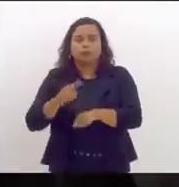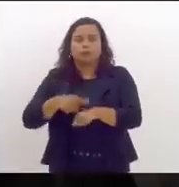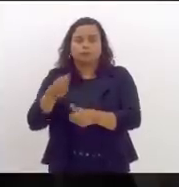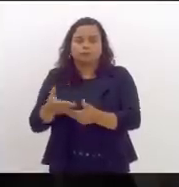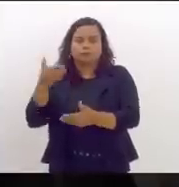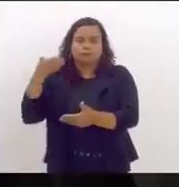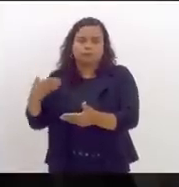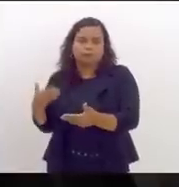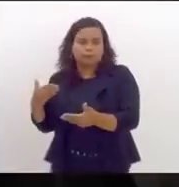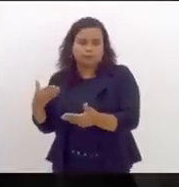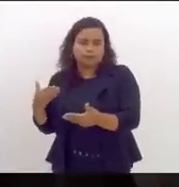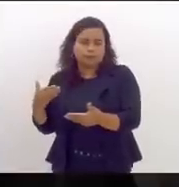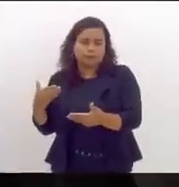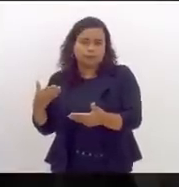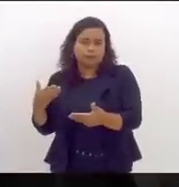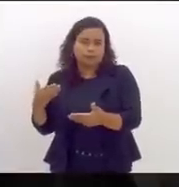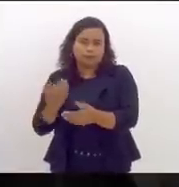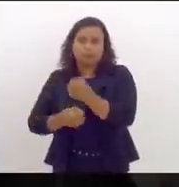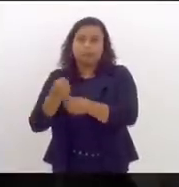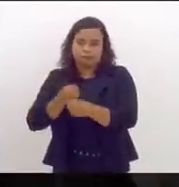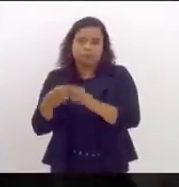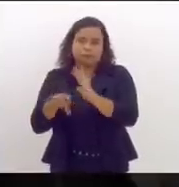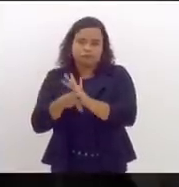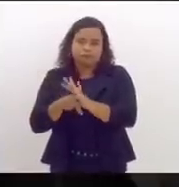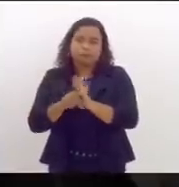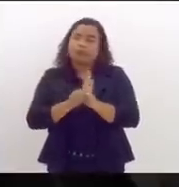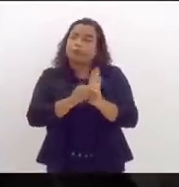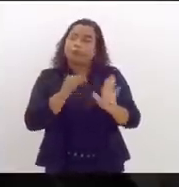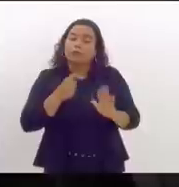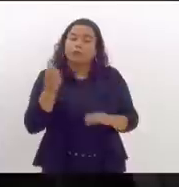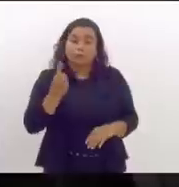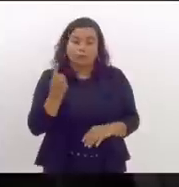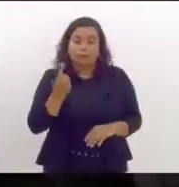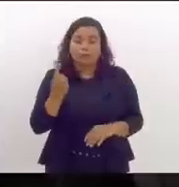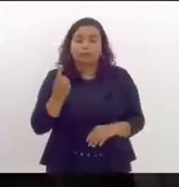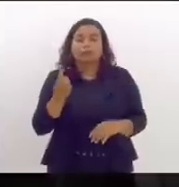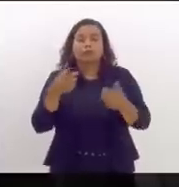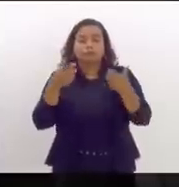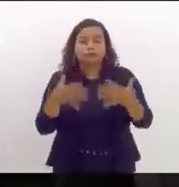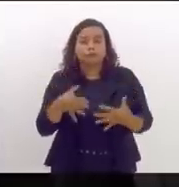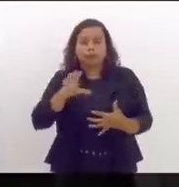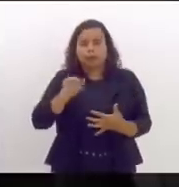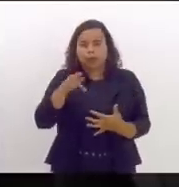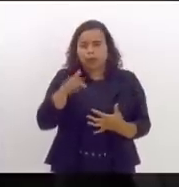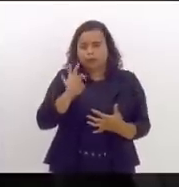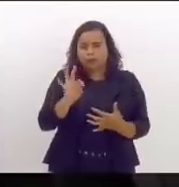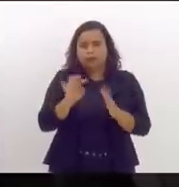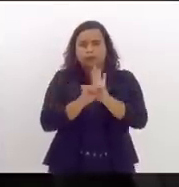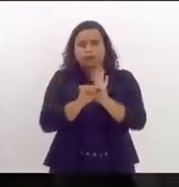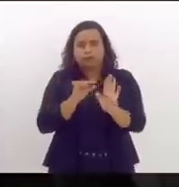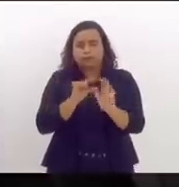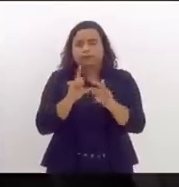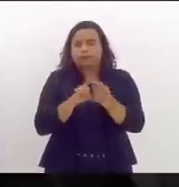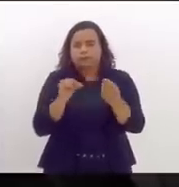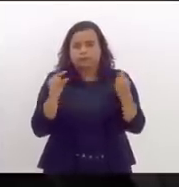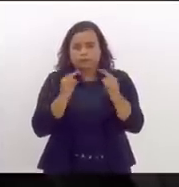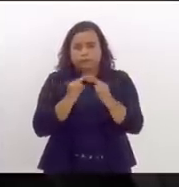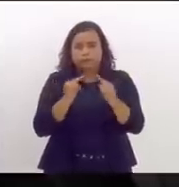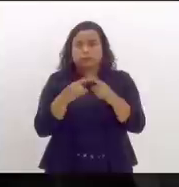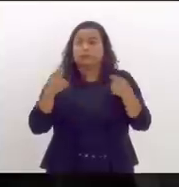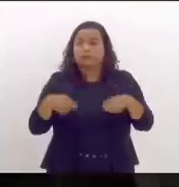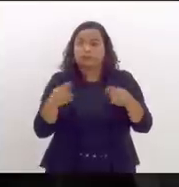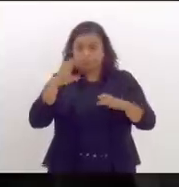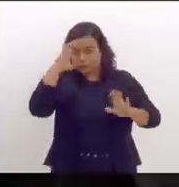anteriores parágrafo primeiro o disposto no caput deste artigo deverá